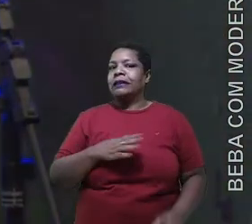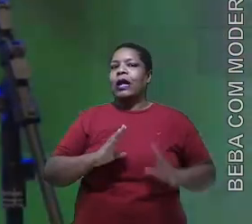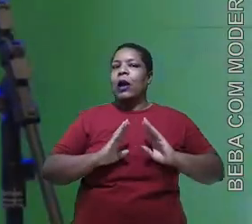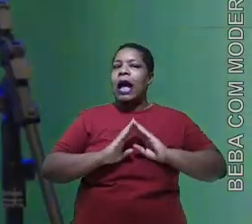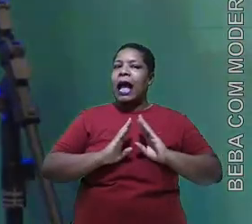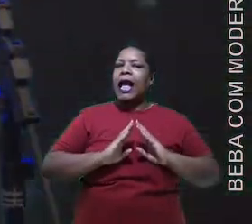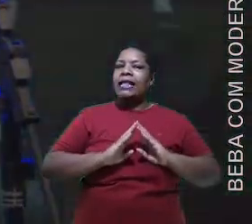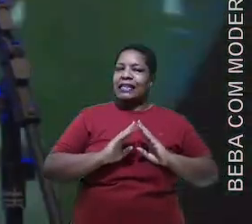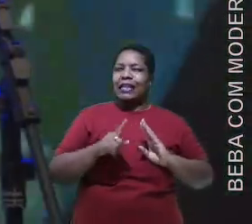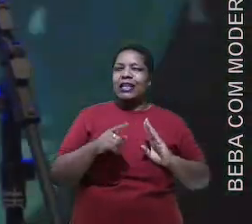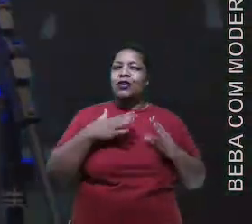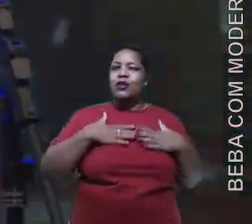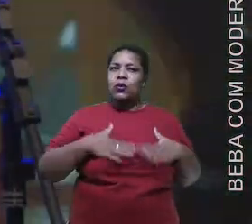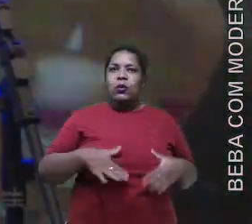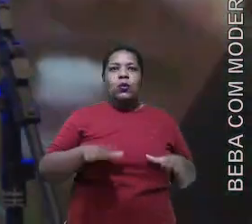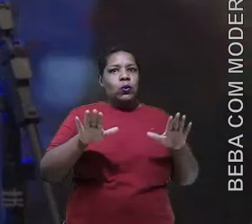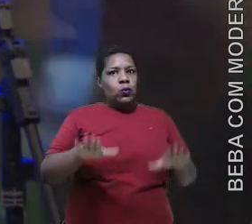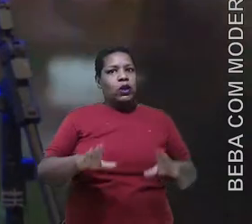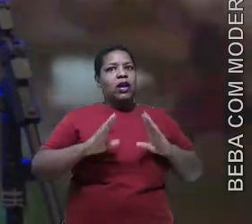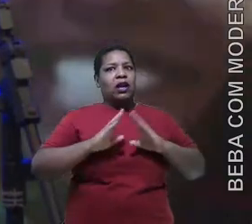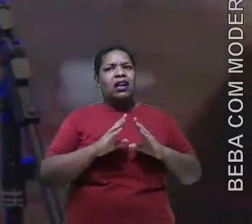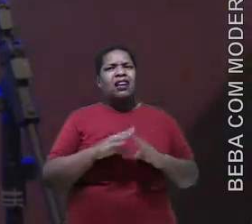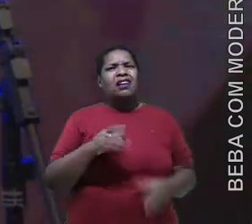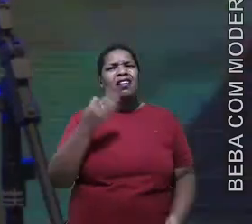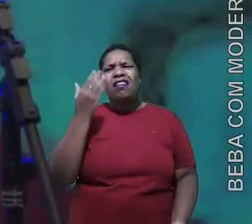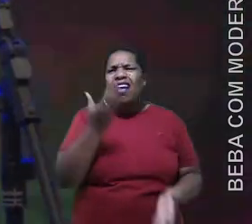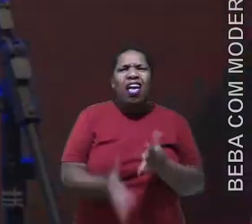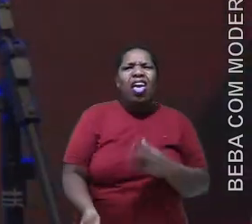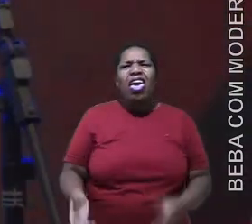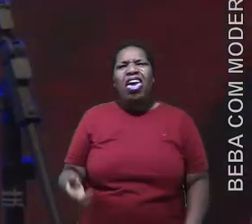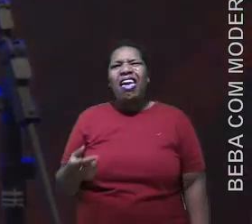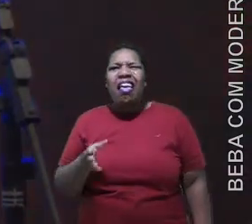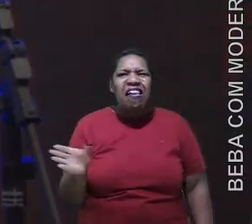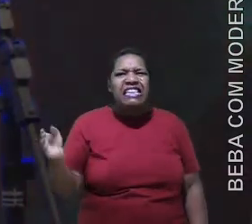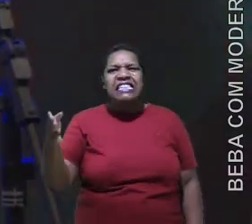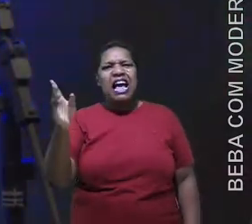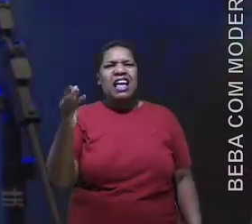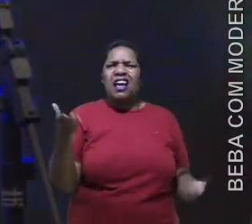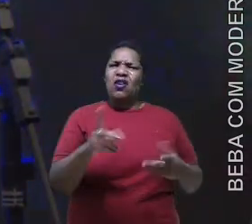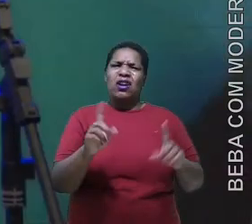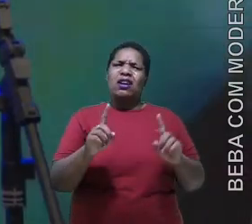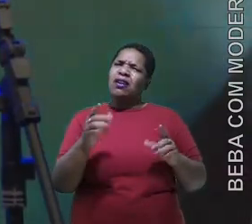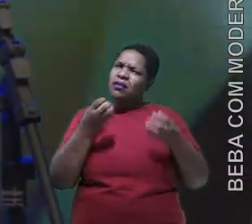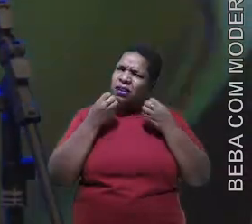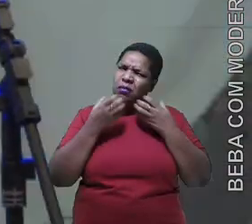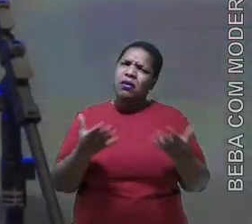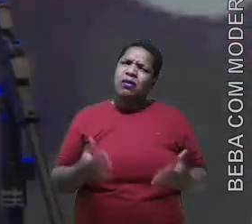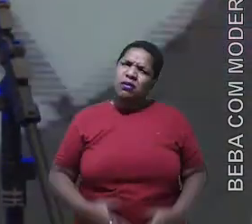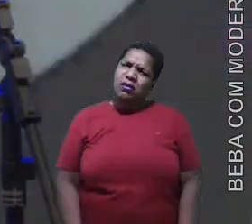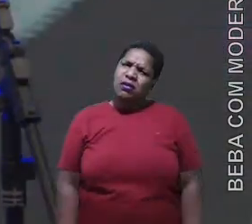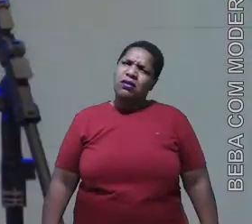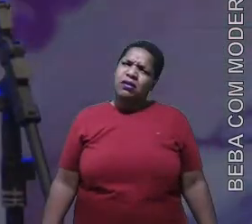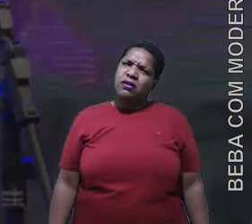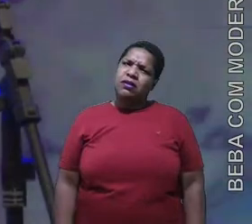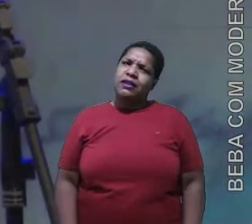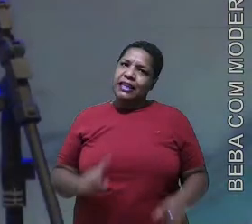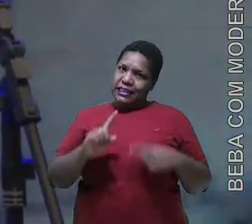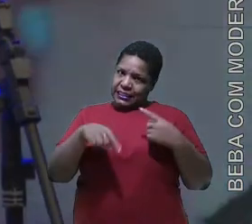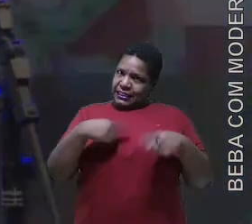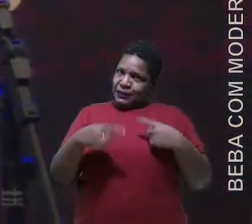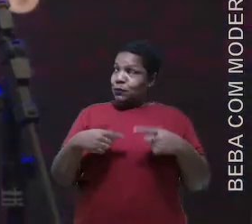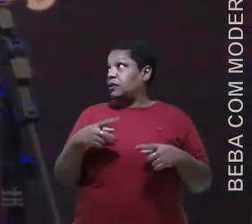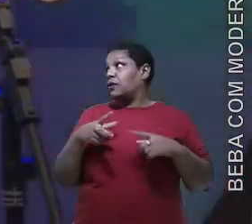segura o dentro da sua residência não vacila agora não tá bom